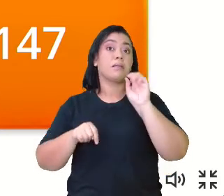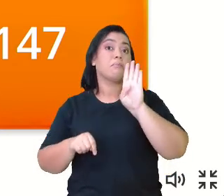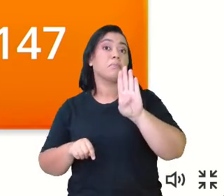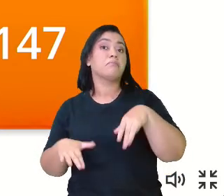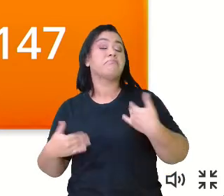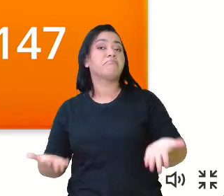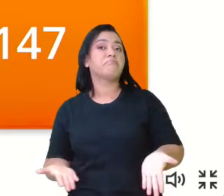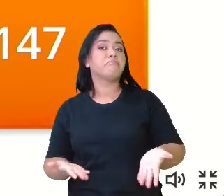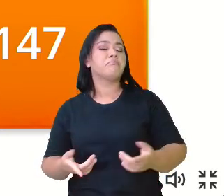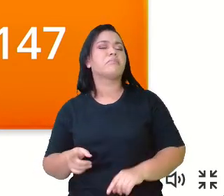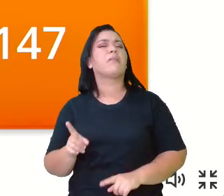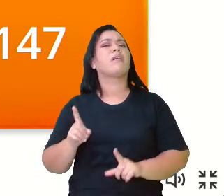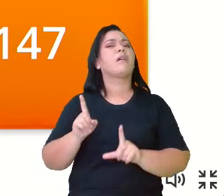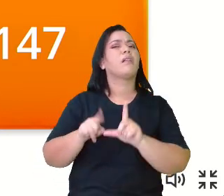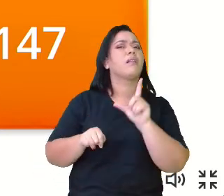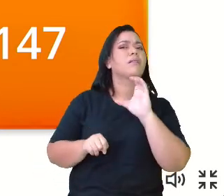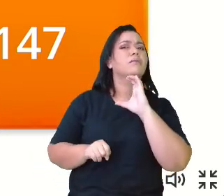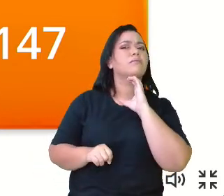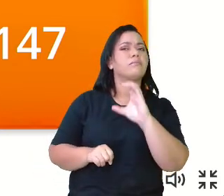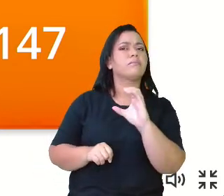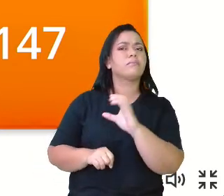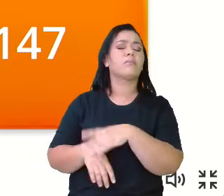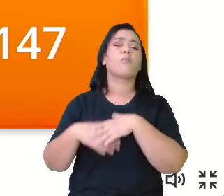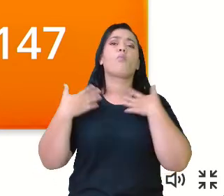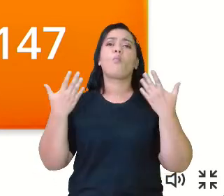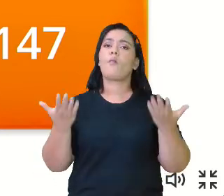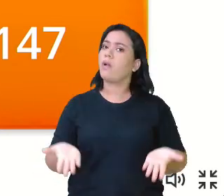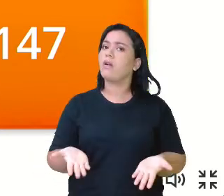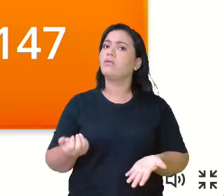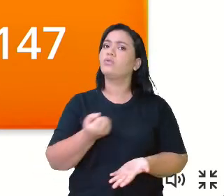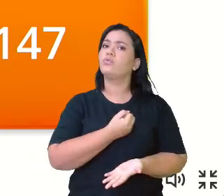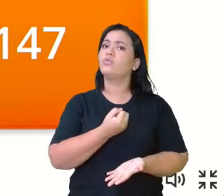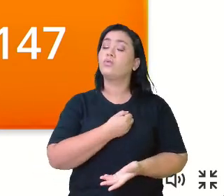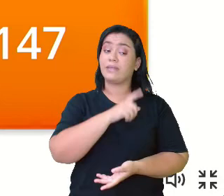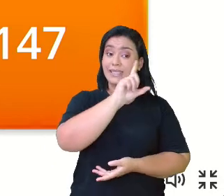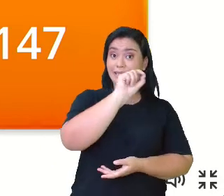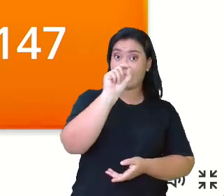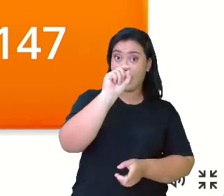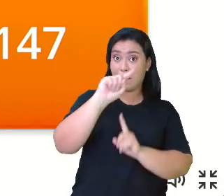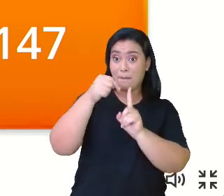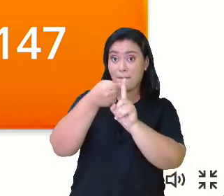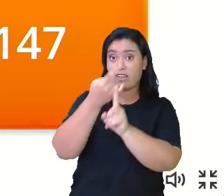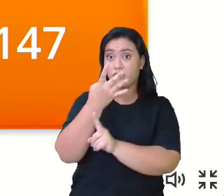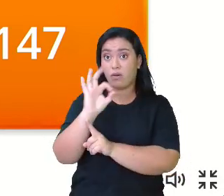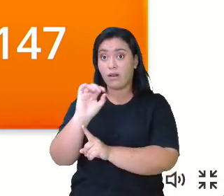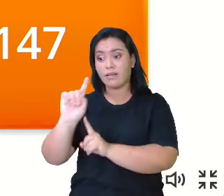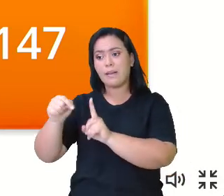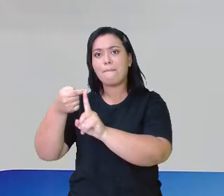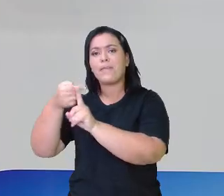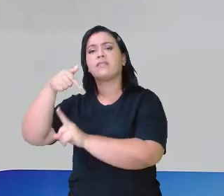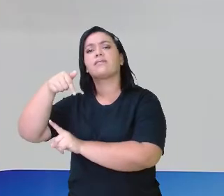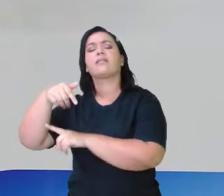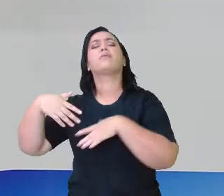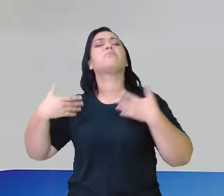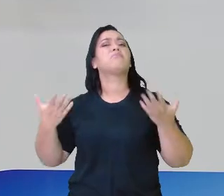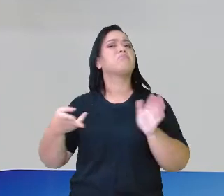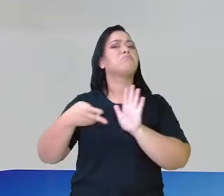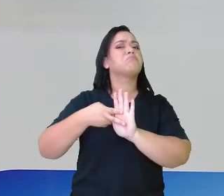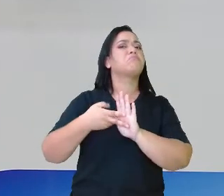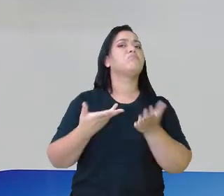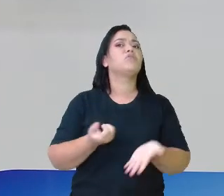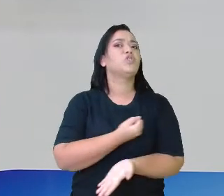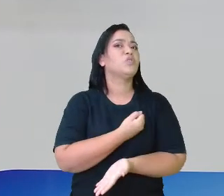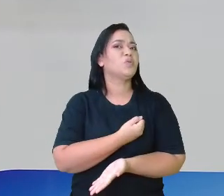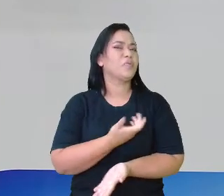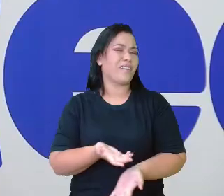473 ou é 147? Um número formado por 100, por 40, mais 7. E aí, minha gente?